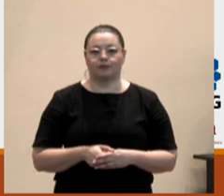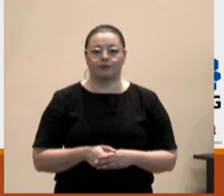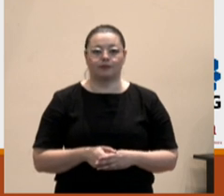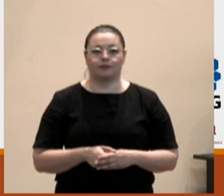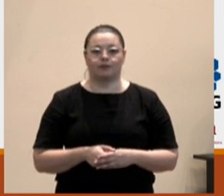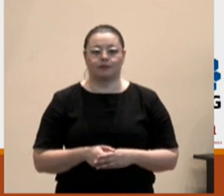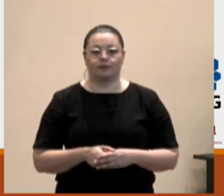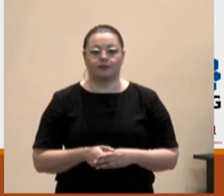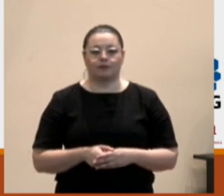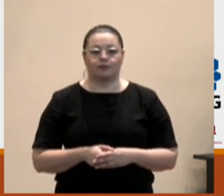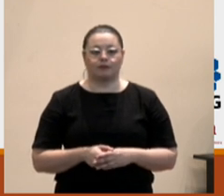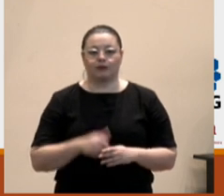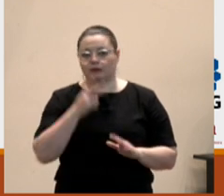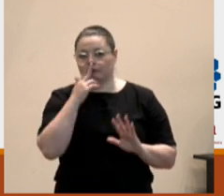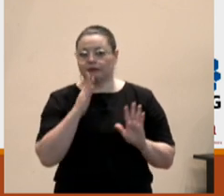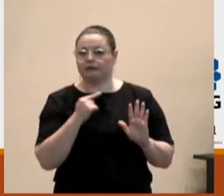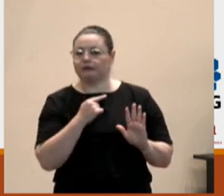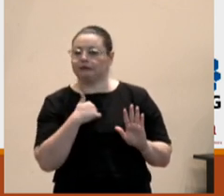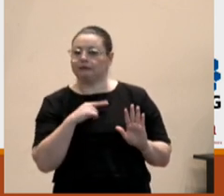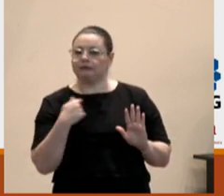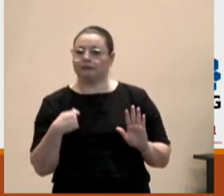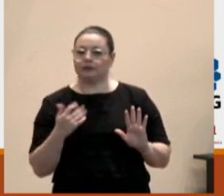Talvez aqui eu tenha que...